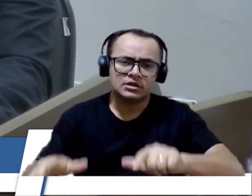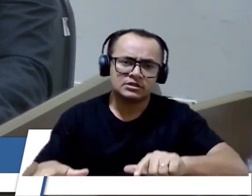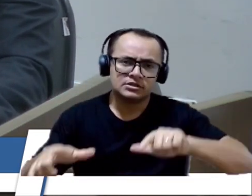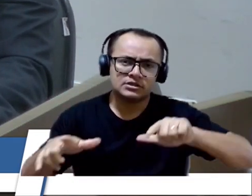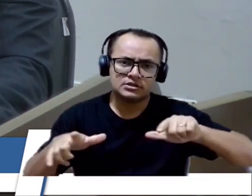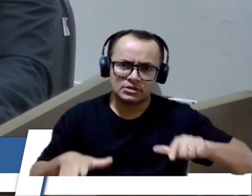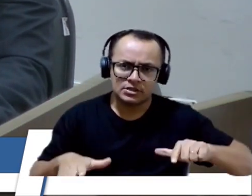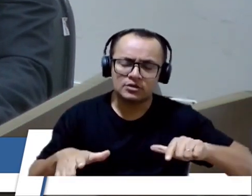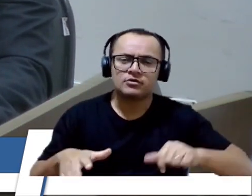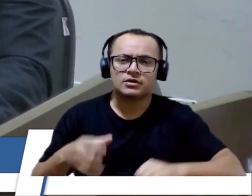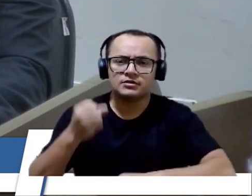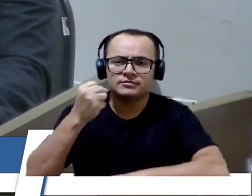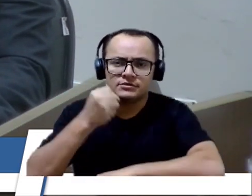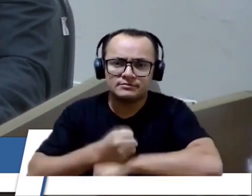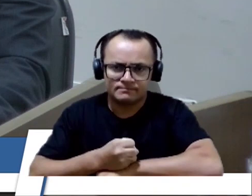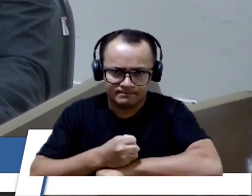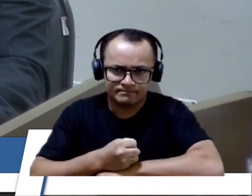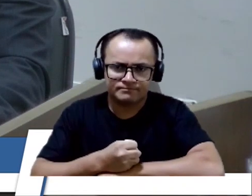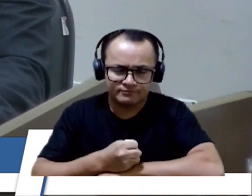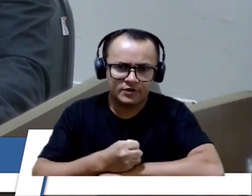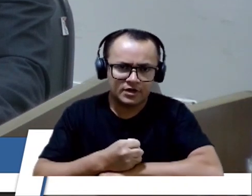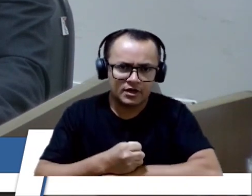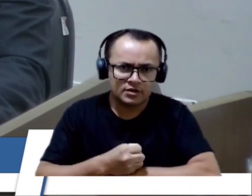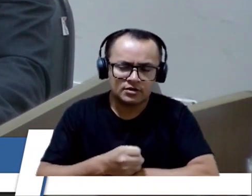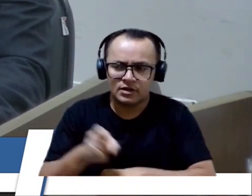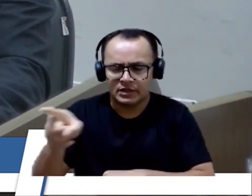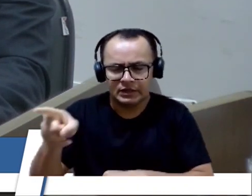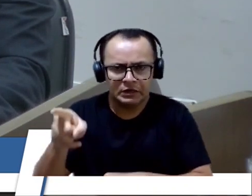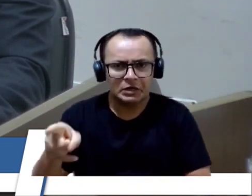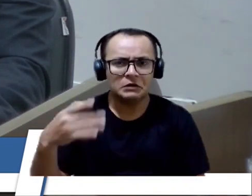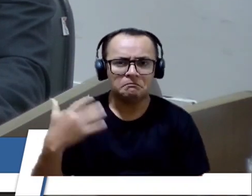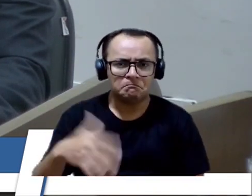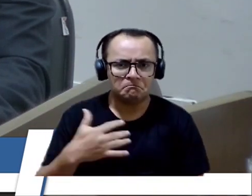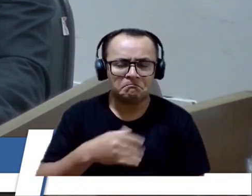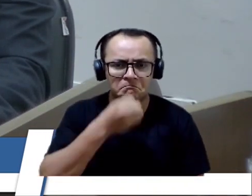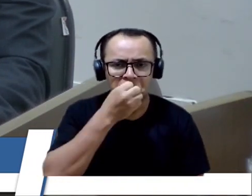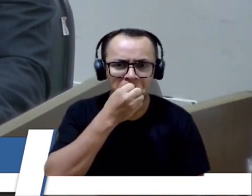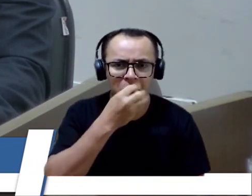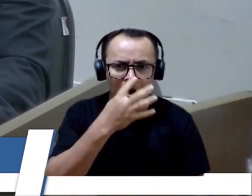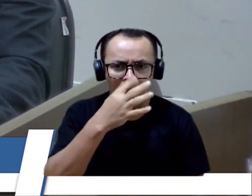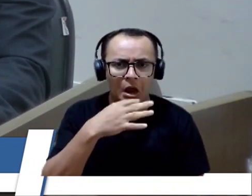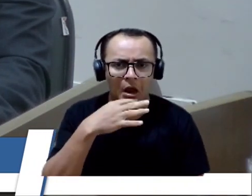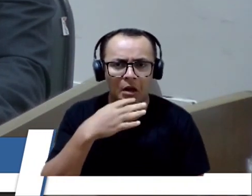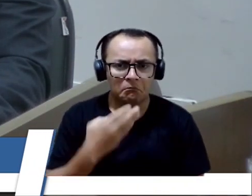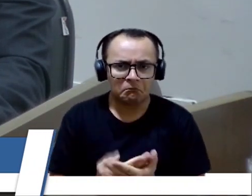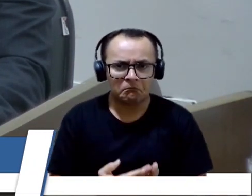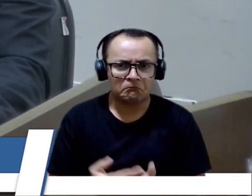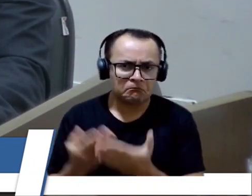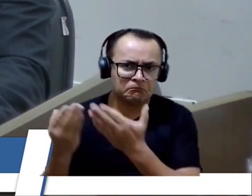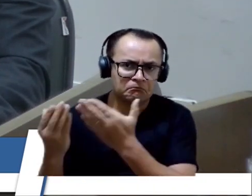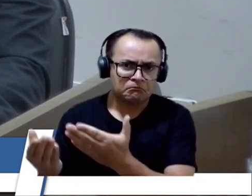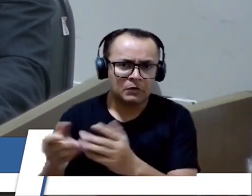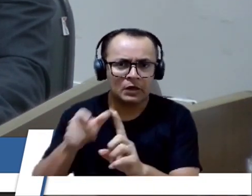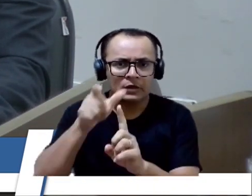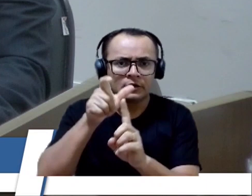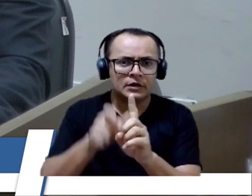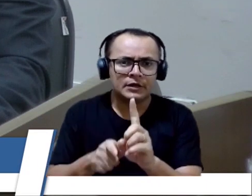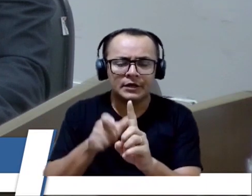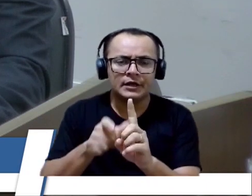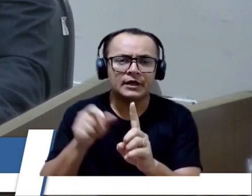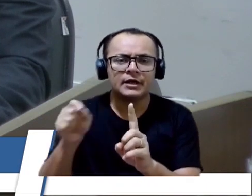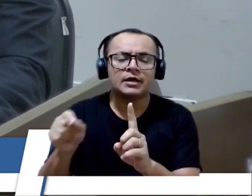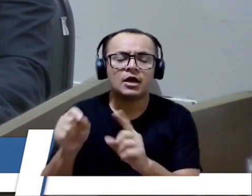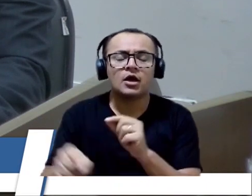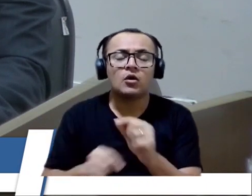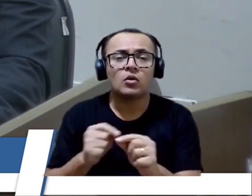certidão de nascimento francana, Claudinei, para o Ézio, que é uma pessoa tão querida por todos e